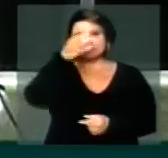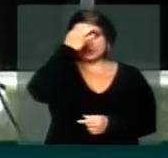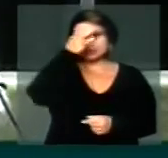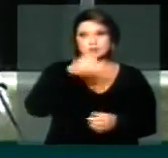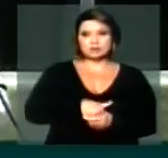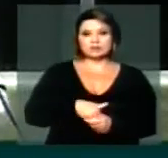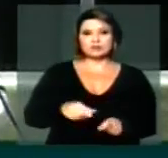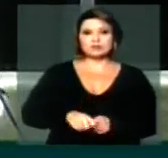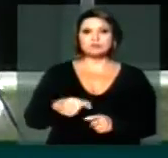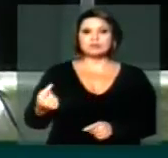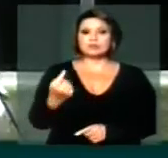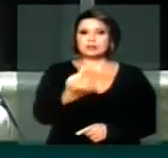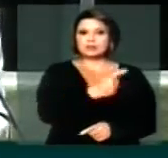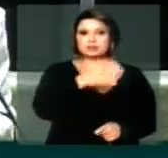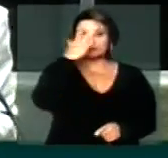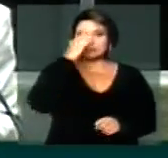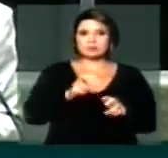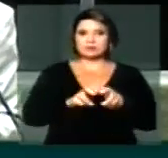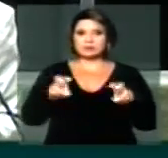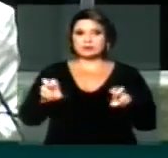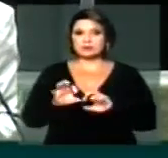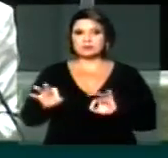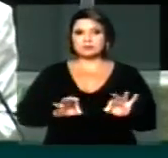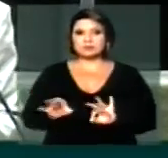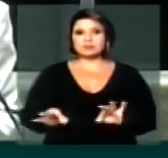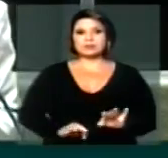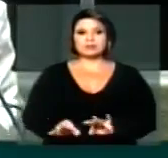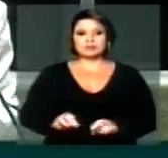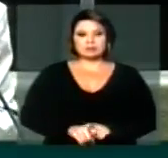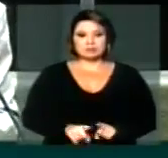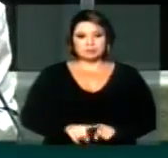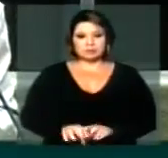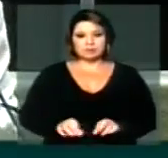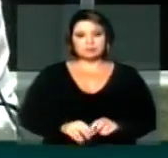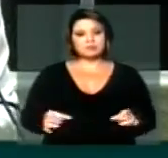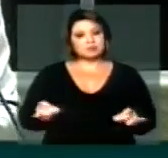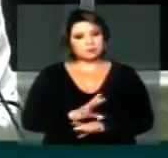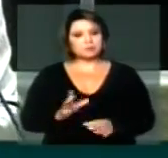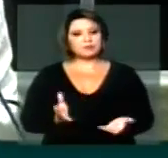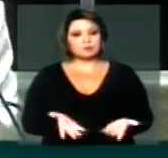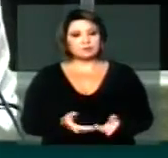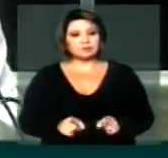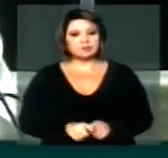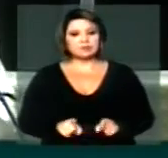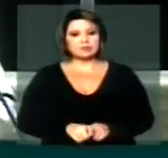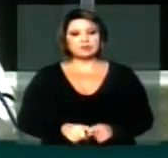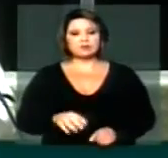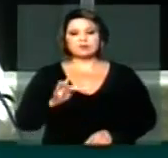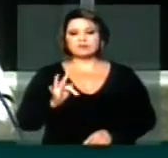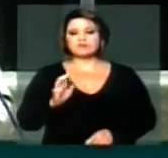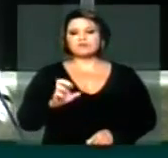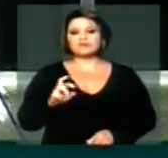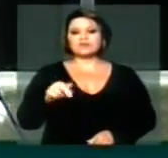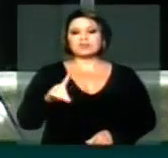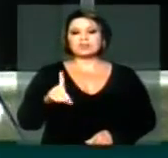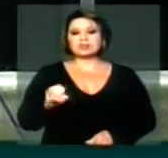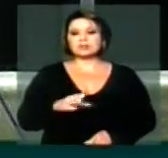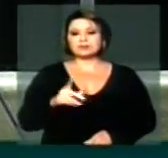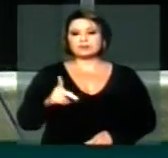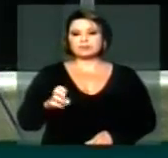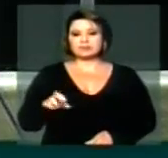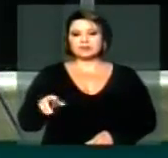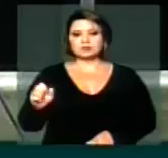cada membro da mesa diretora é absolutamente fundamental. Eu encerro com Fernando Pessoa, já que o